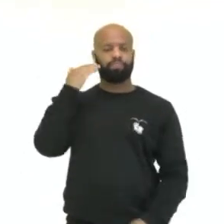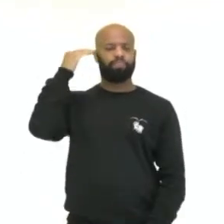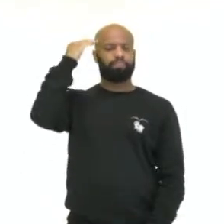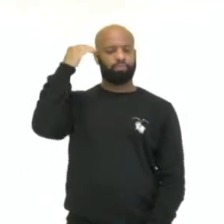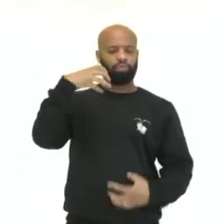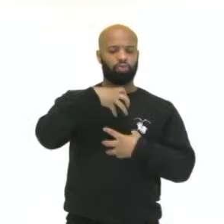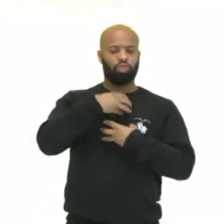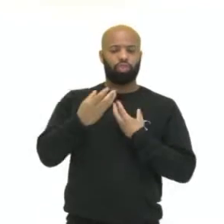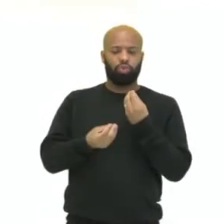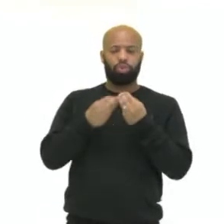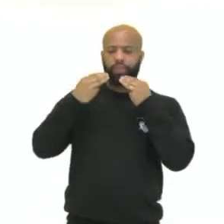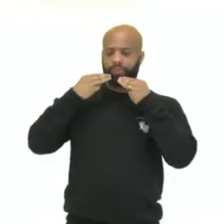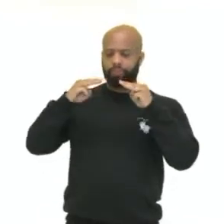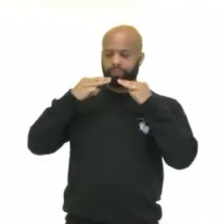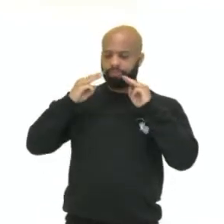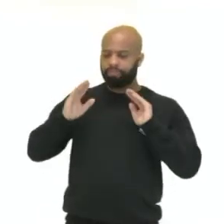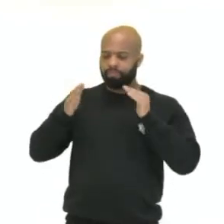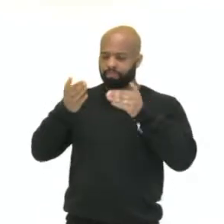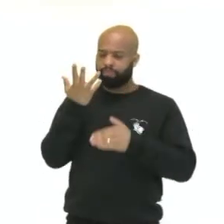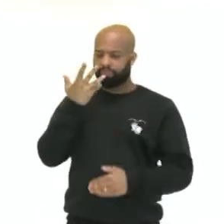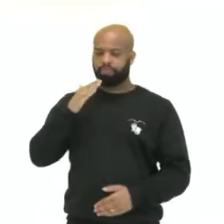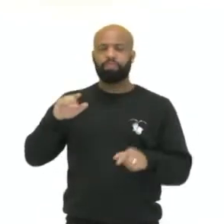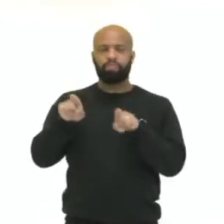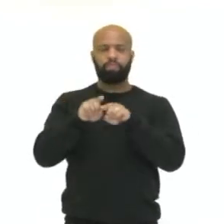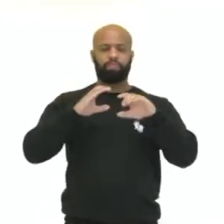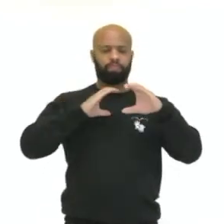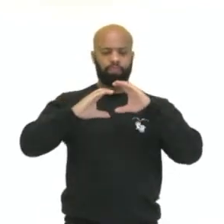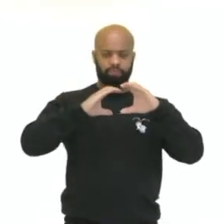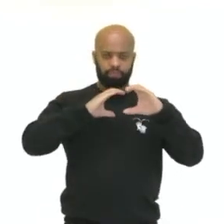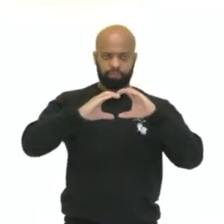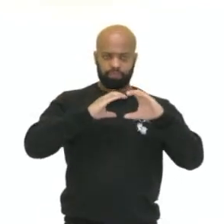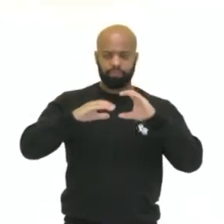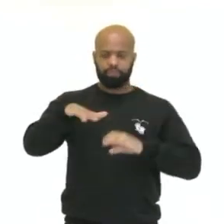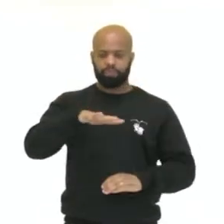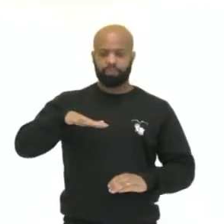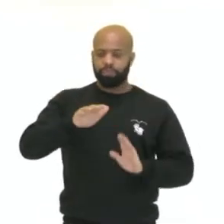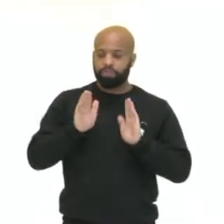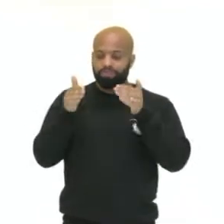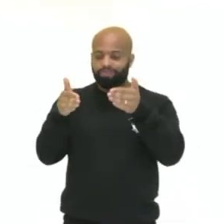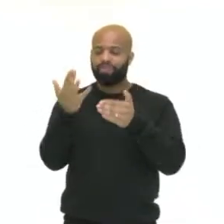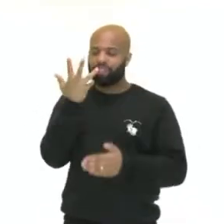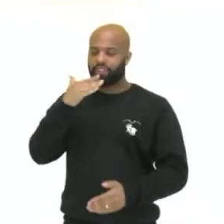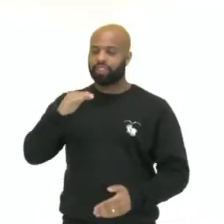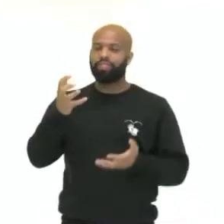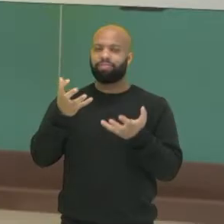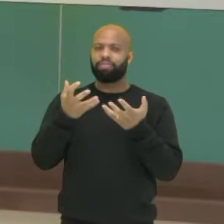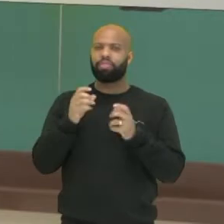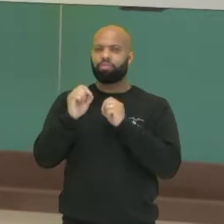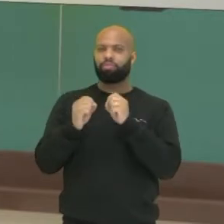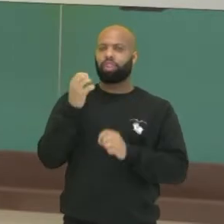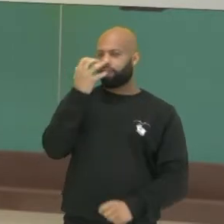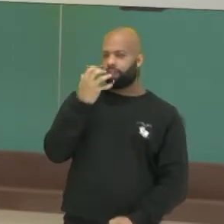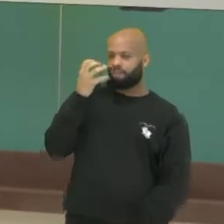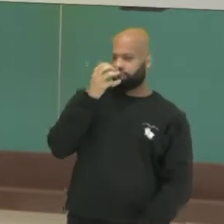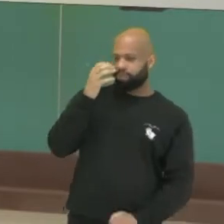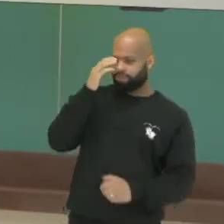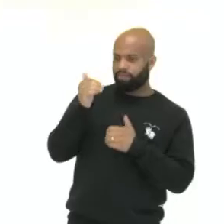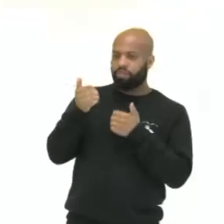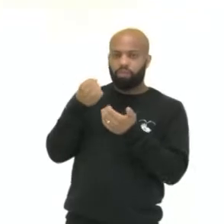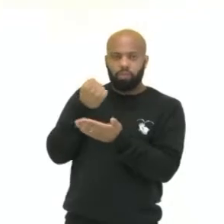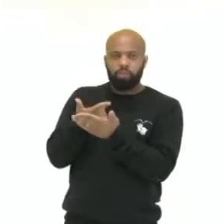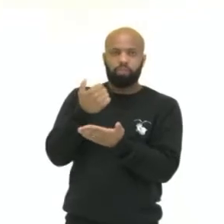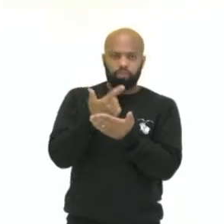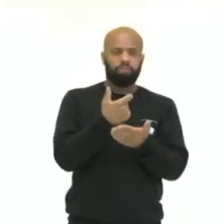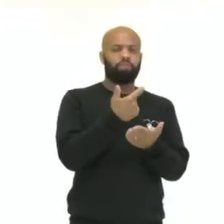direcionamento de publicidade e de comunicação mercadológica à criança, com a intenção de persuadi-la para o consumo de